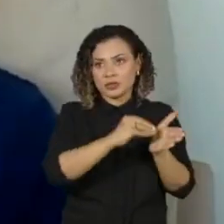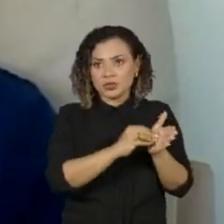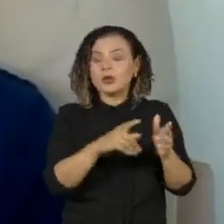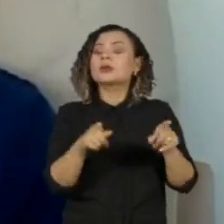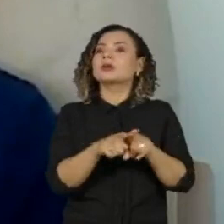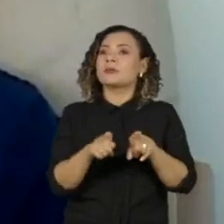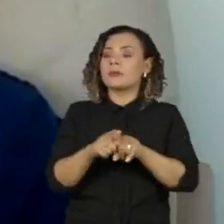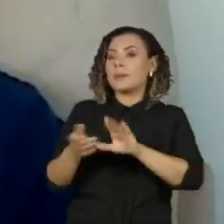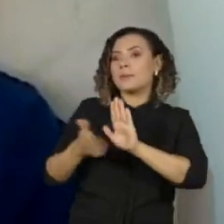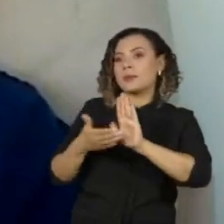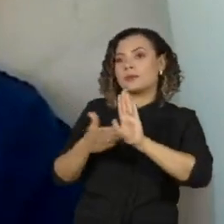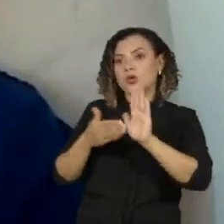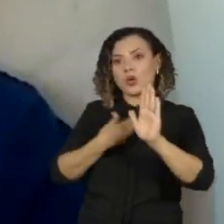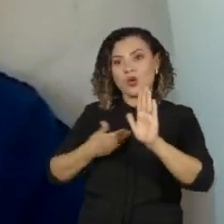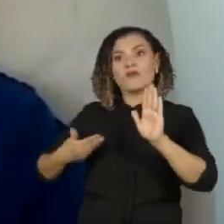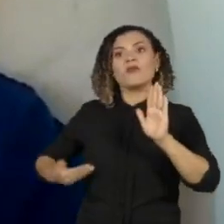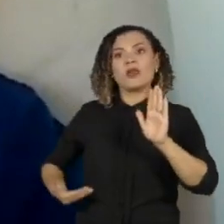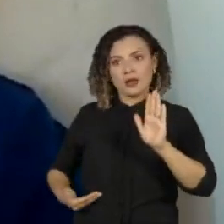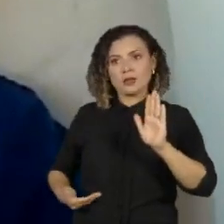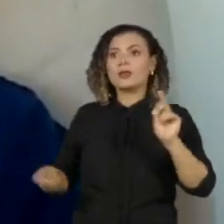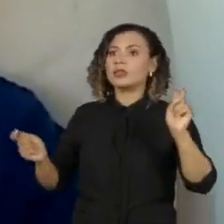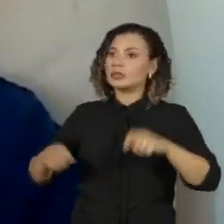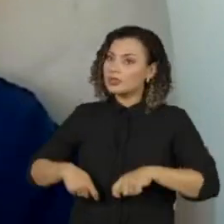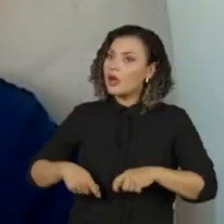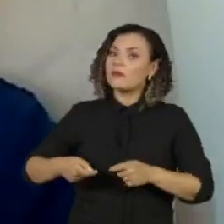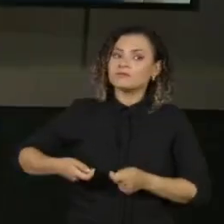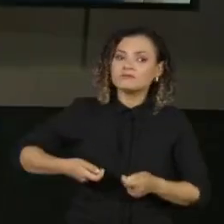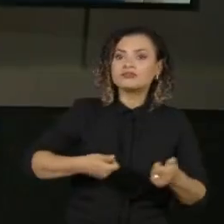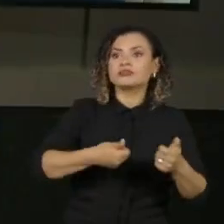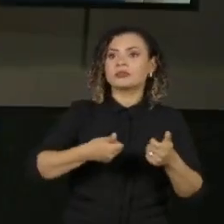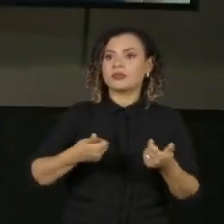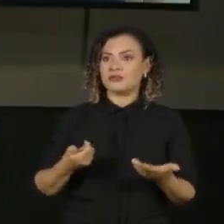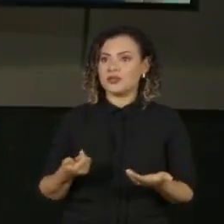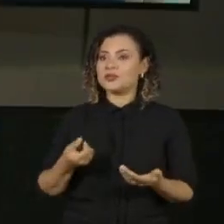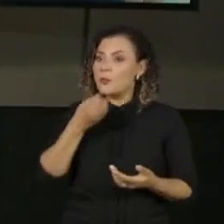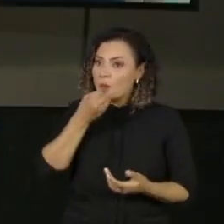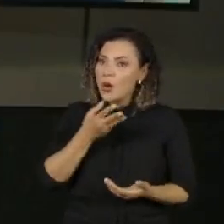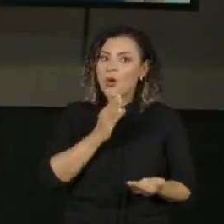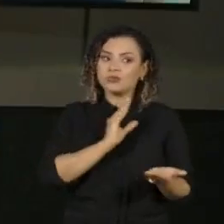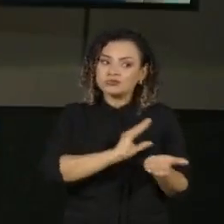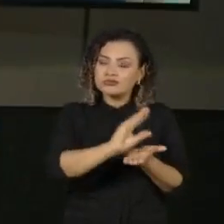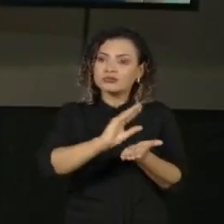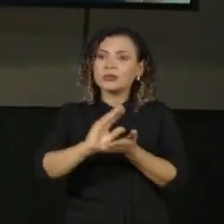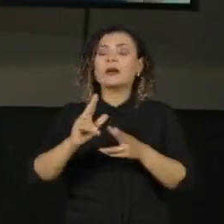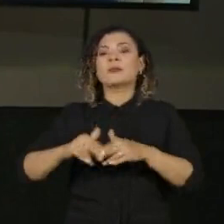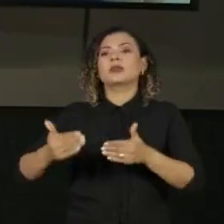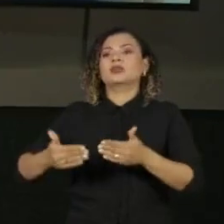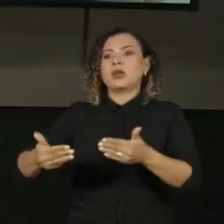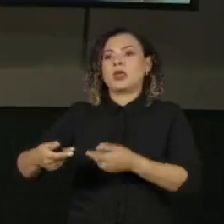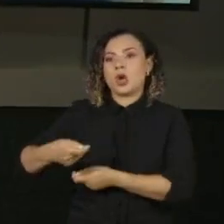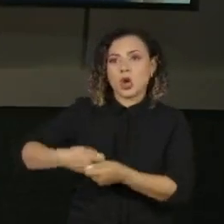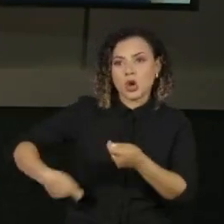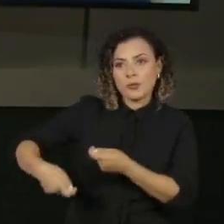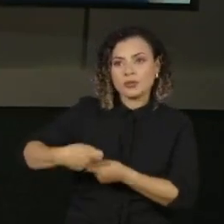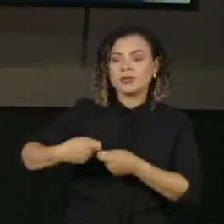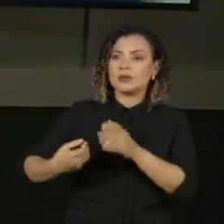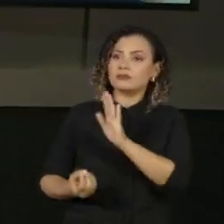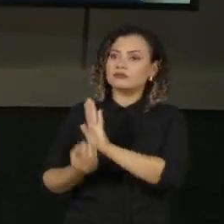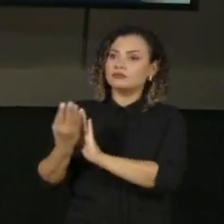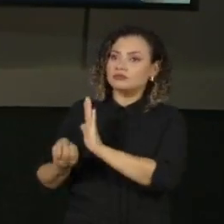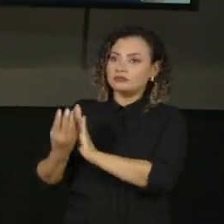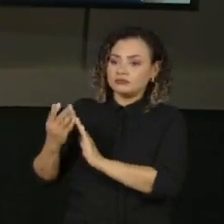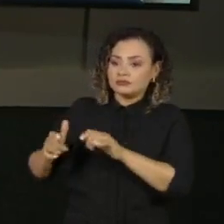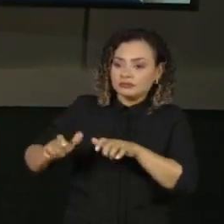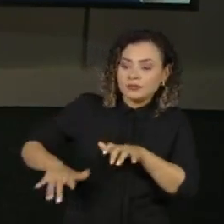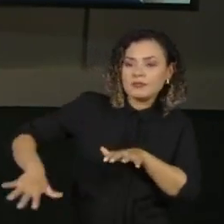políticas do próprio governo que vão poder se beneficiar do fundo. Então, a gente viu o Ministério da Economia criando áreas